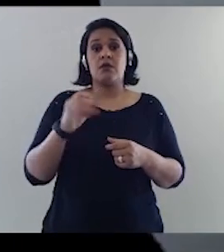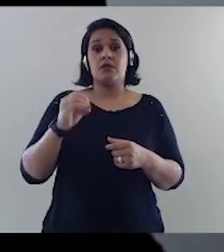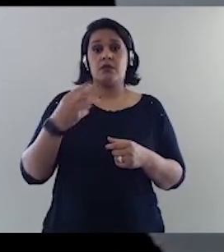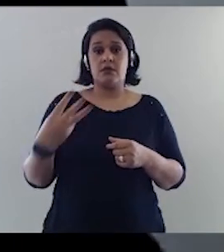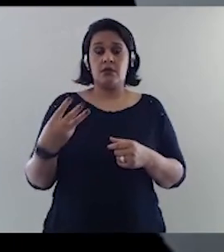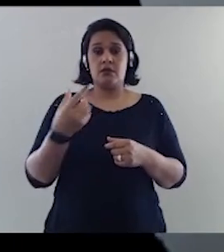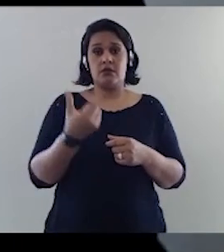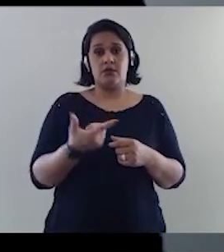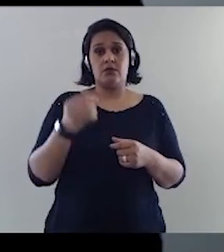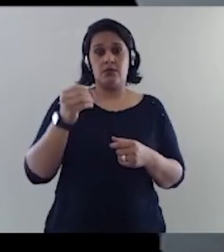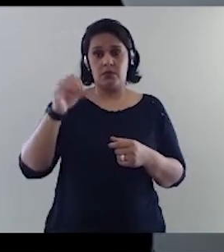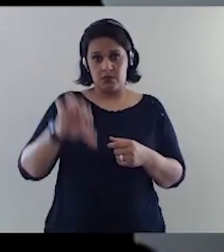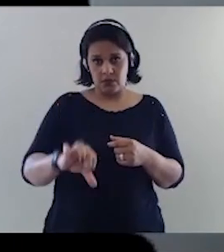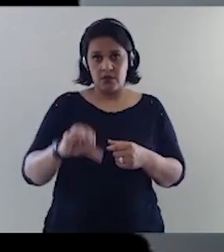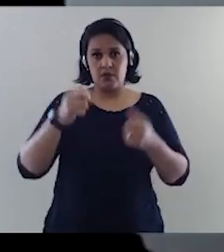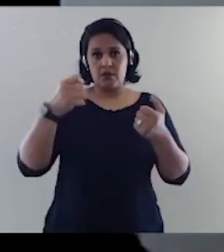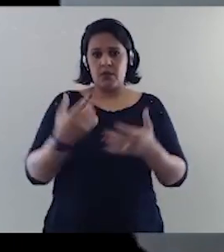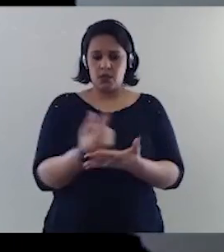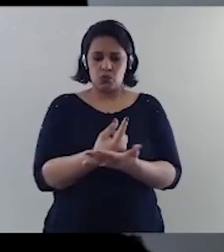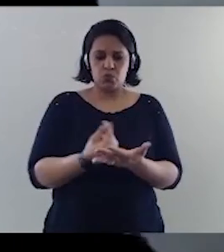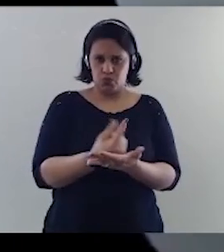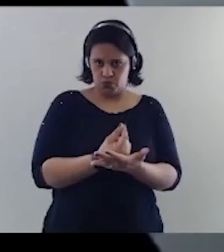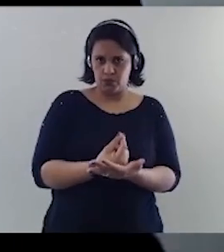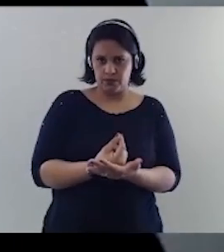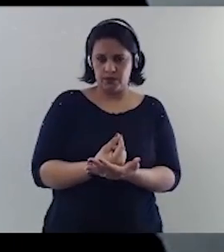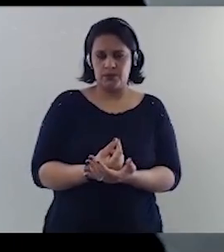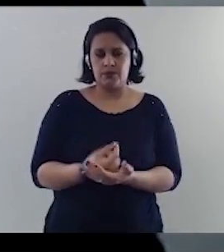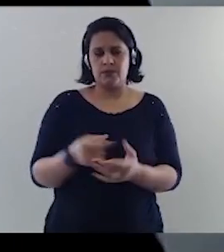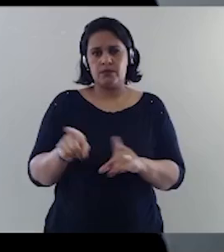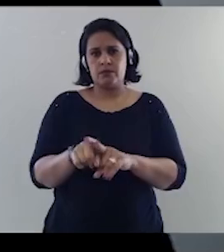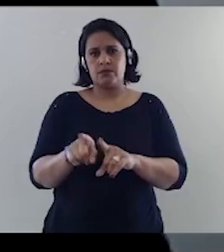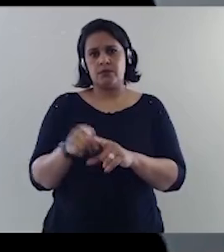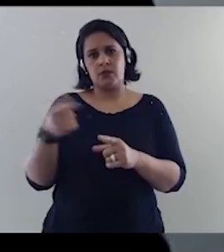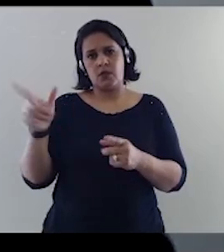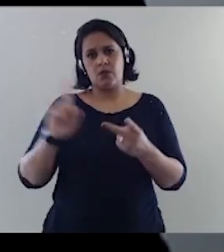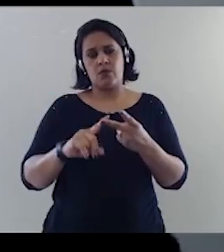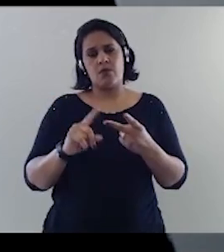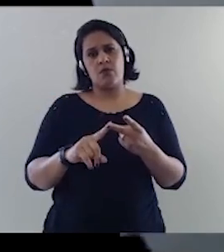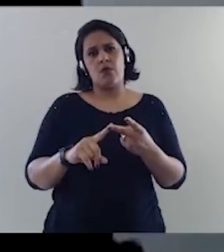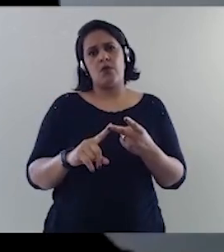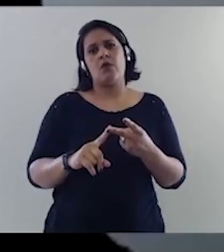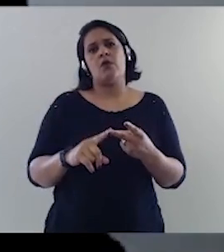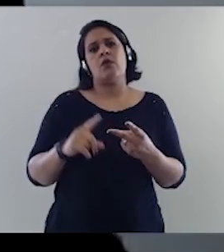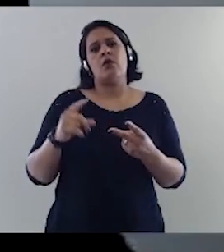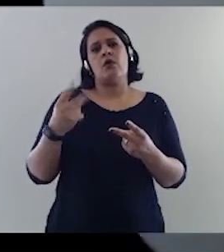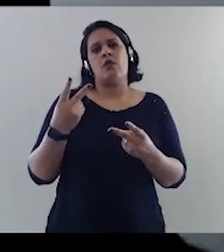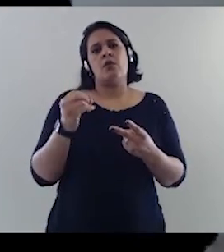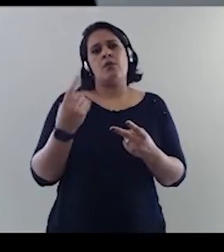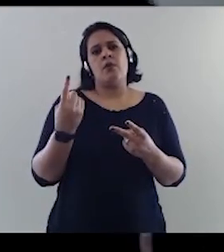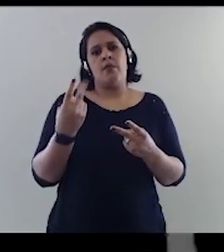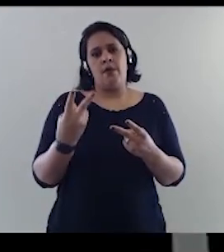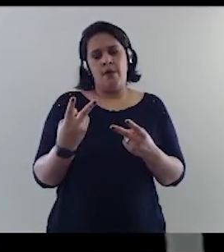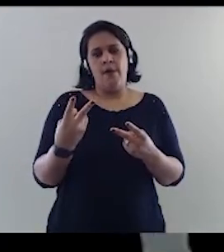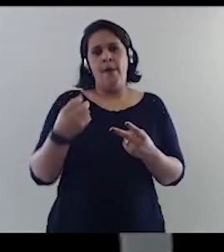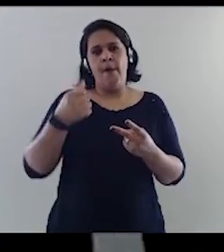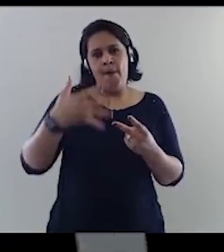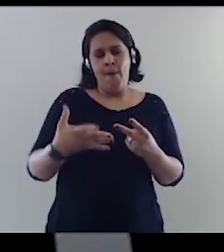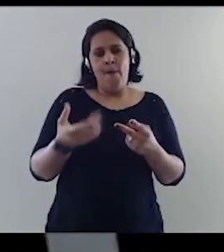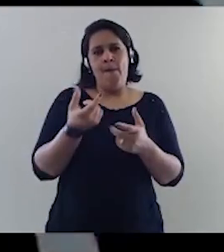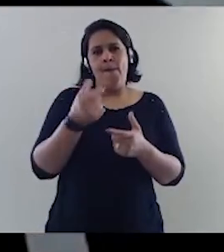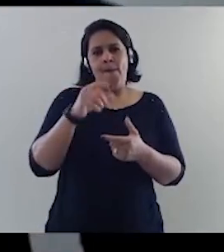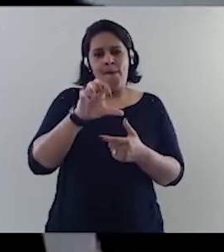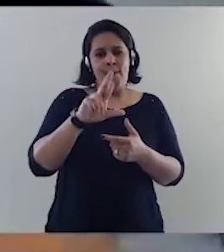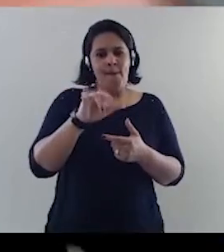403/2009, relativamente aos cavaleiros orçamentais, e também outro acórdão de 2012, relativamente à crise financeira.